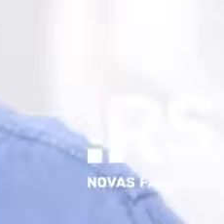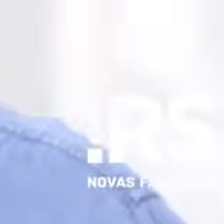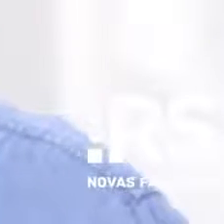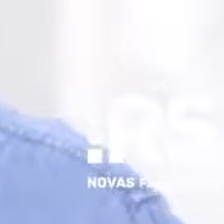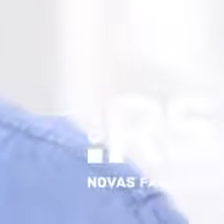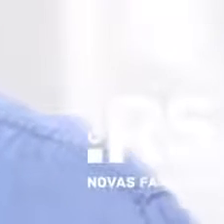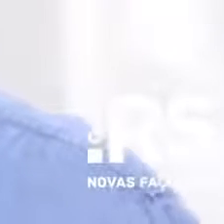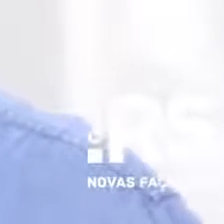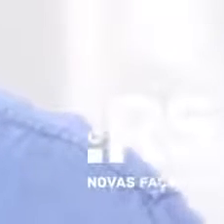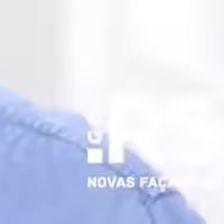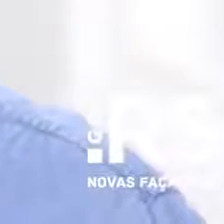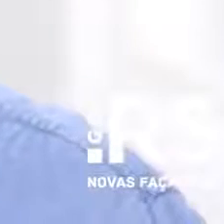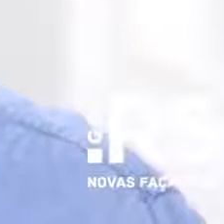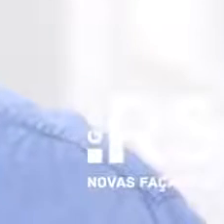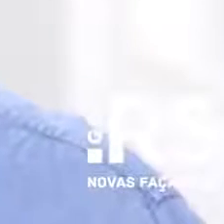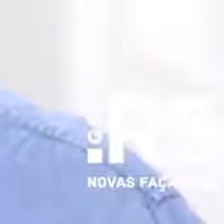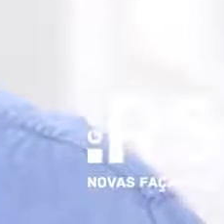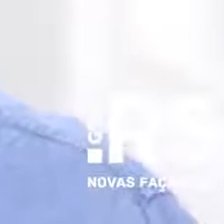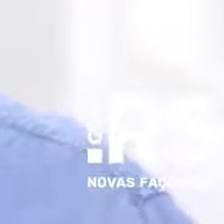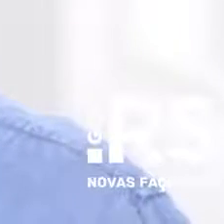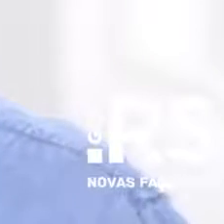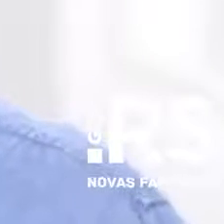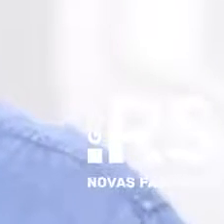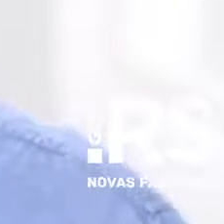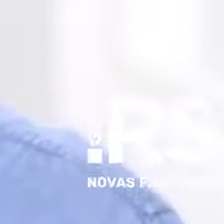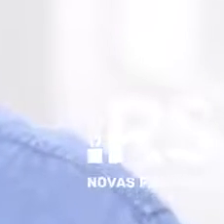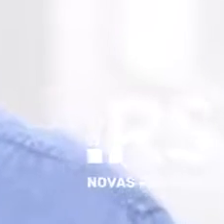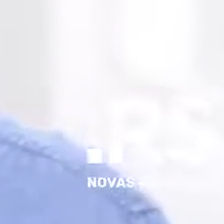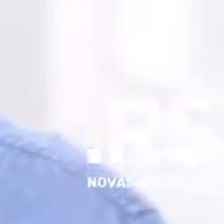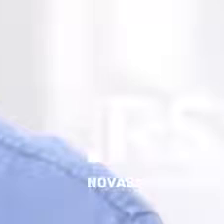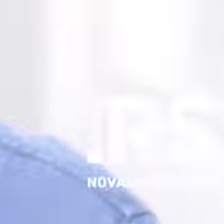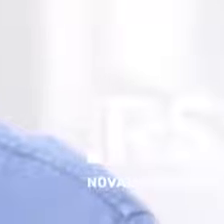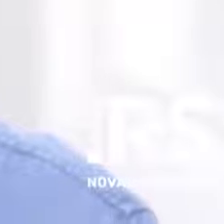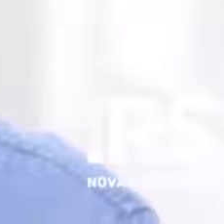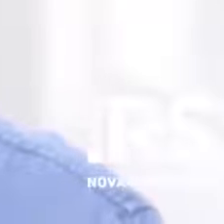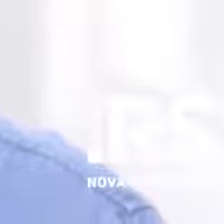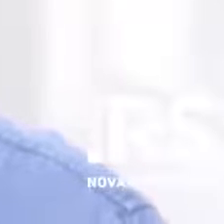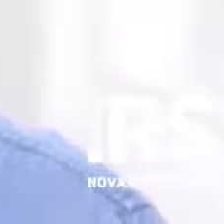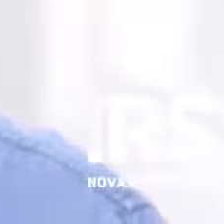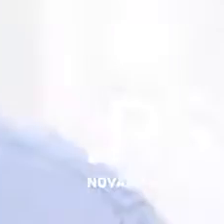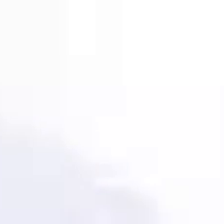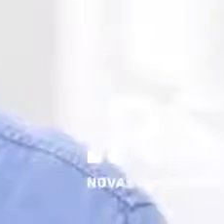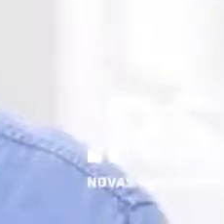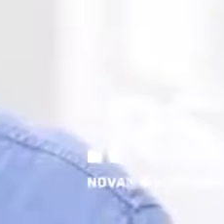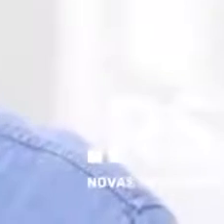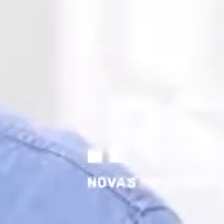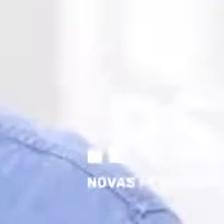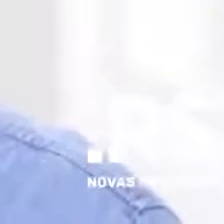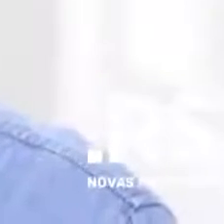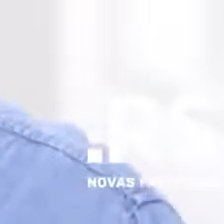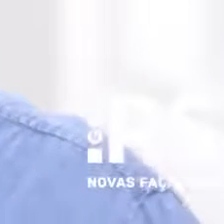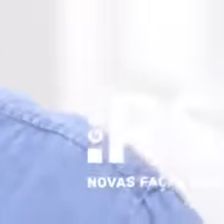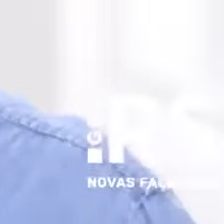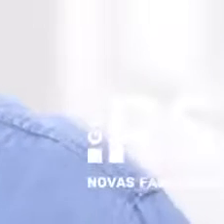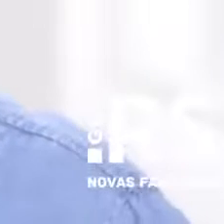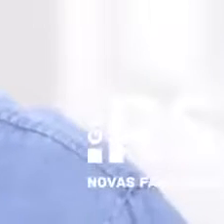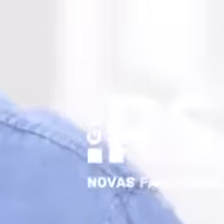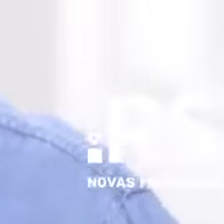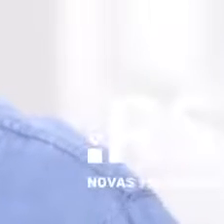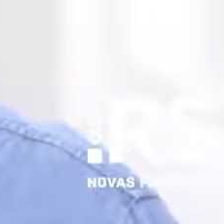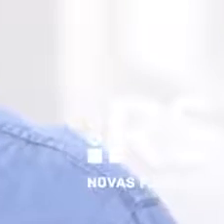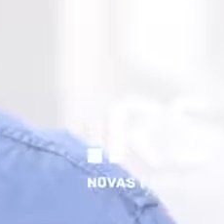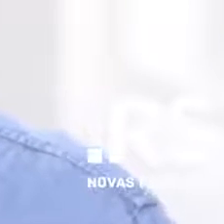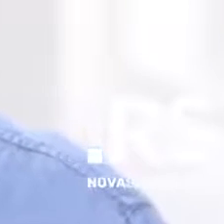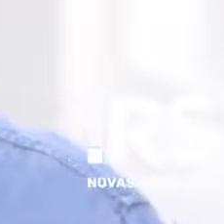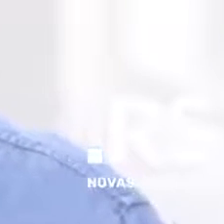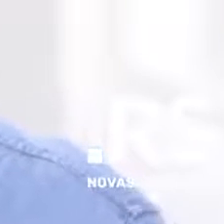De talheres, pratos, mesas, bancadas, tudo, maçanetas, porque o vírus, a gente sabe